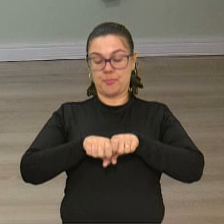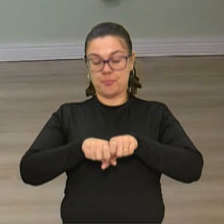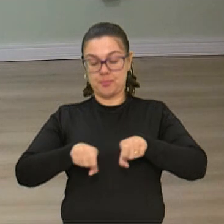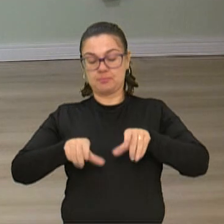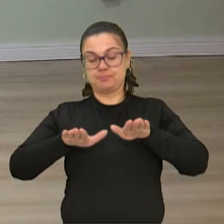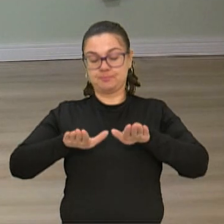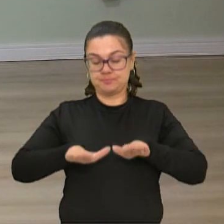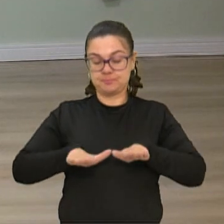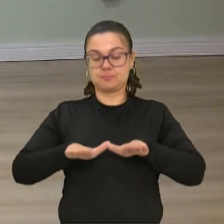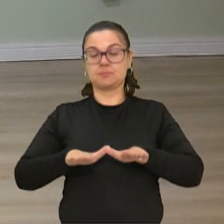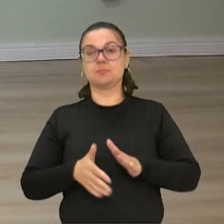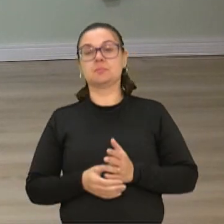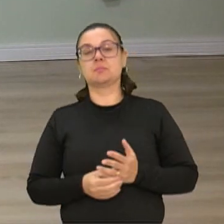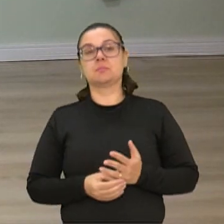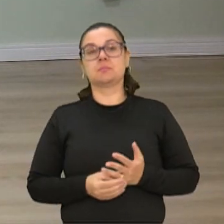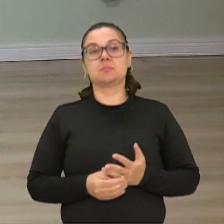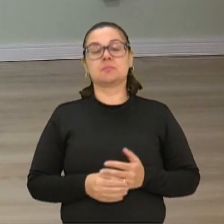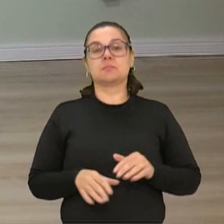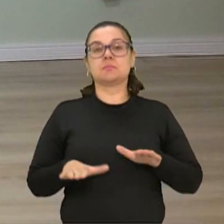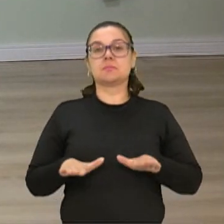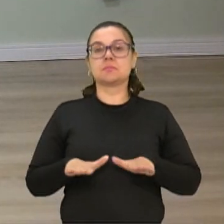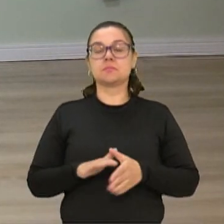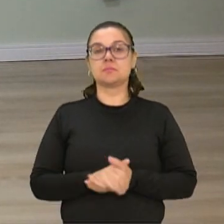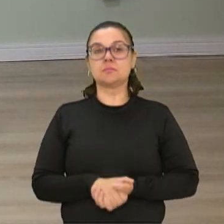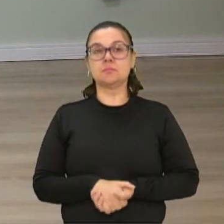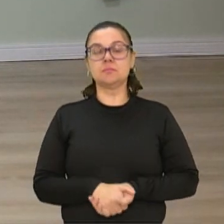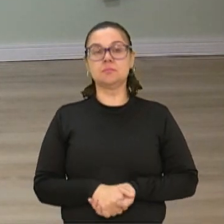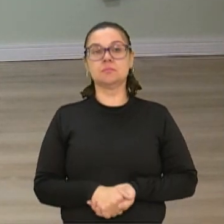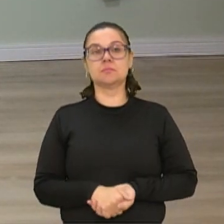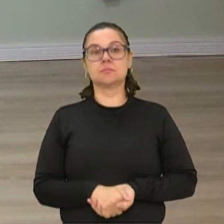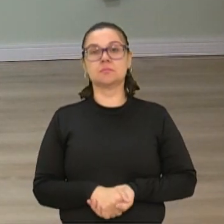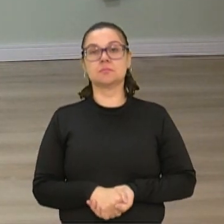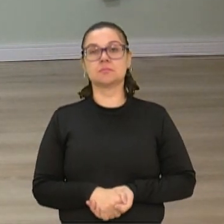mesmo estando fora do bastão?